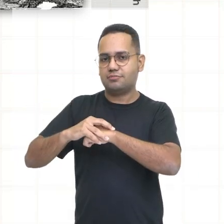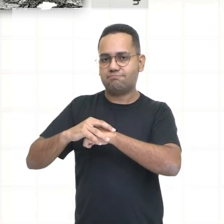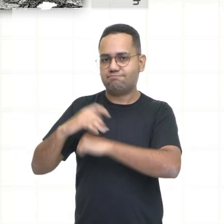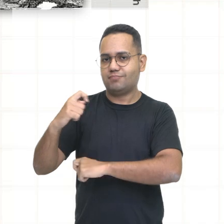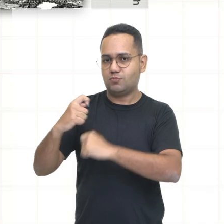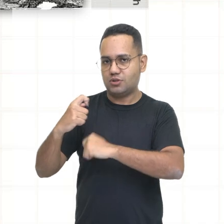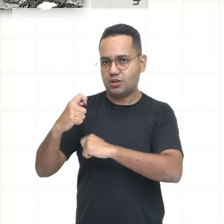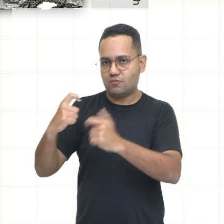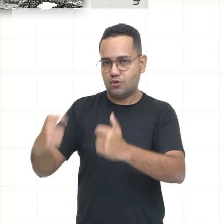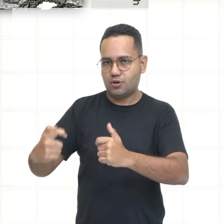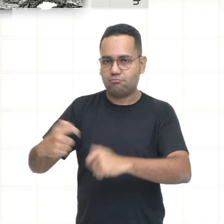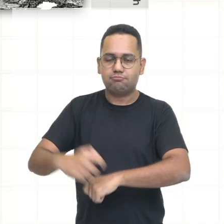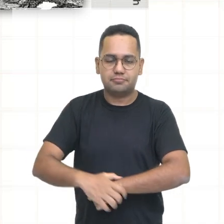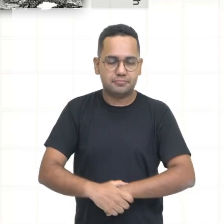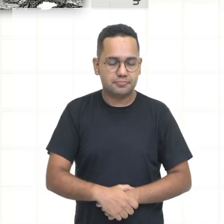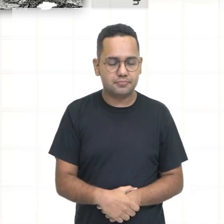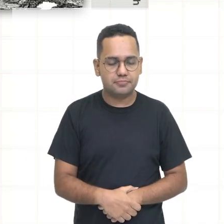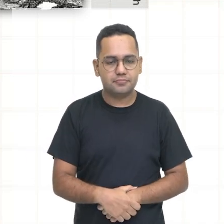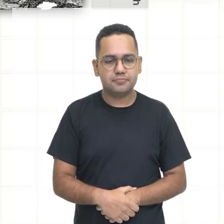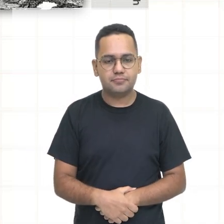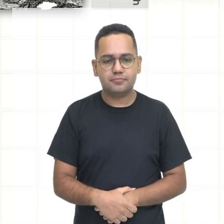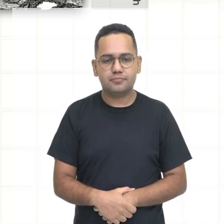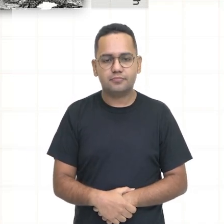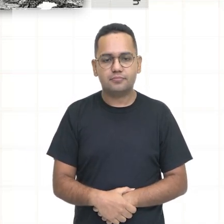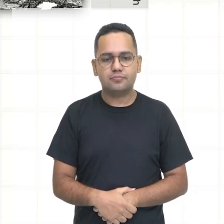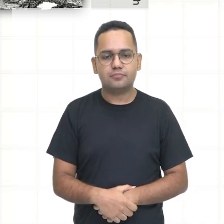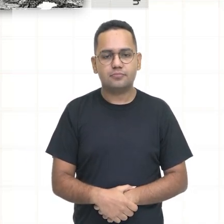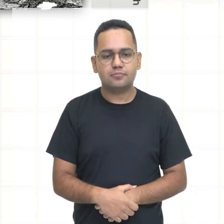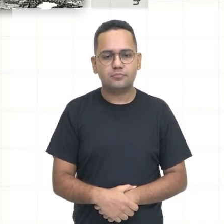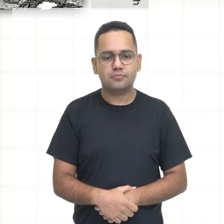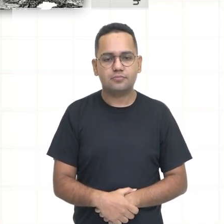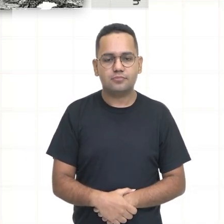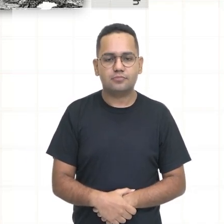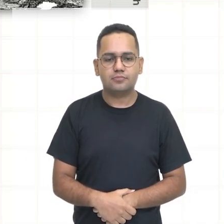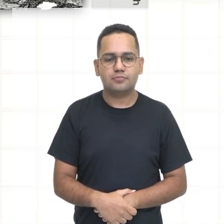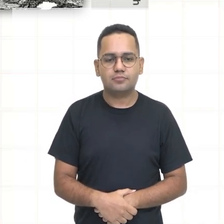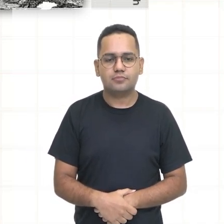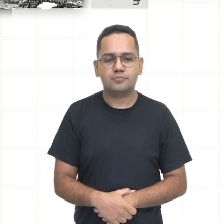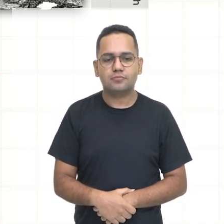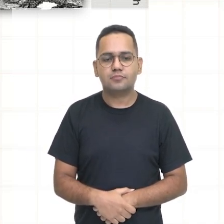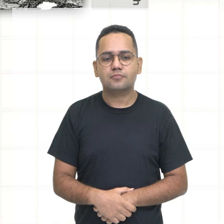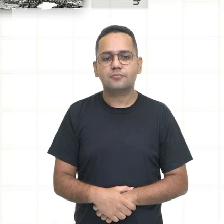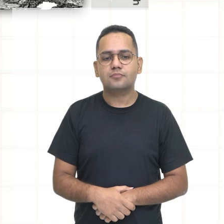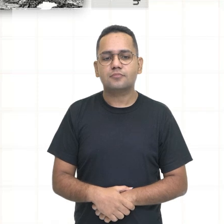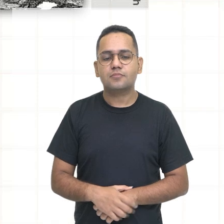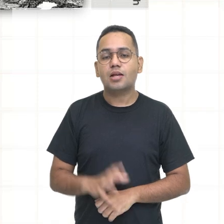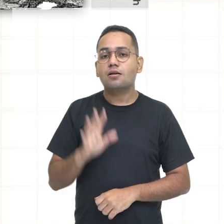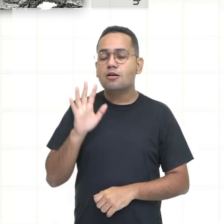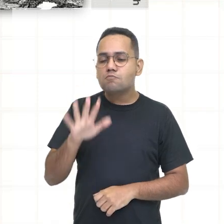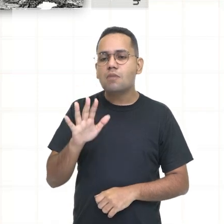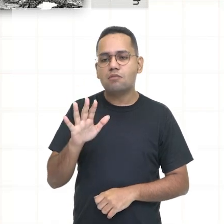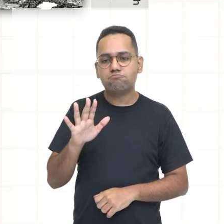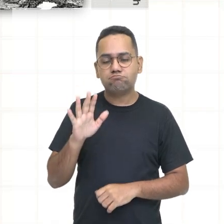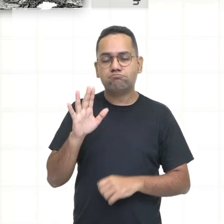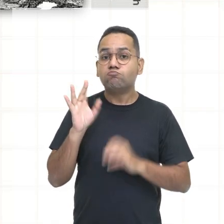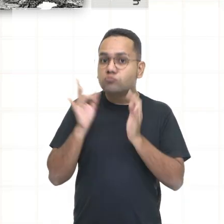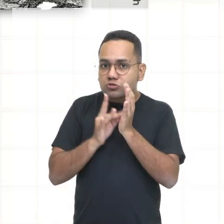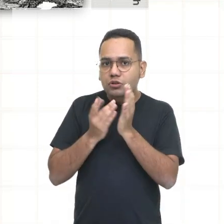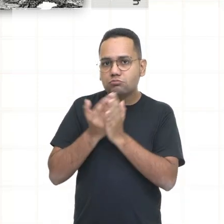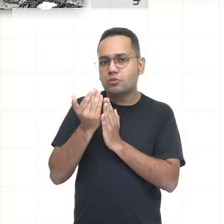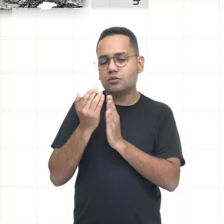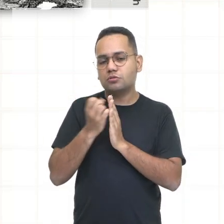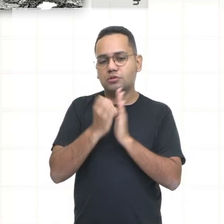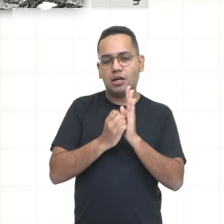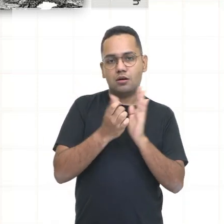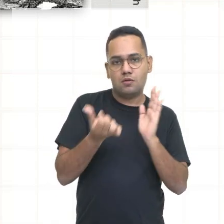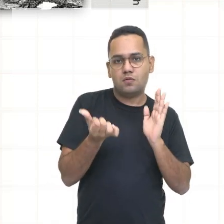colonização. Essa colonização aconteceu primeiramente lá no século XVI, quando foram colonizados